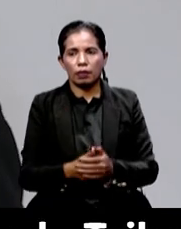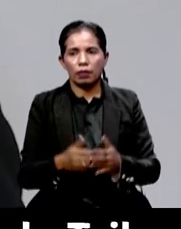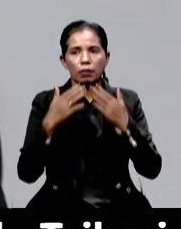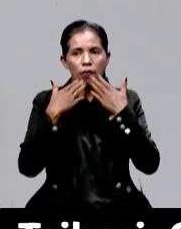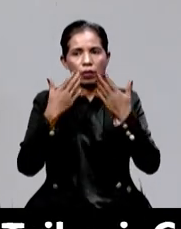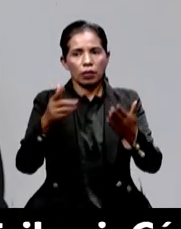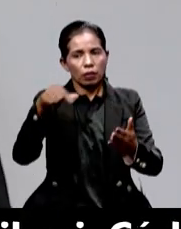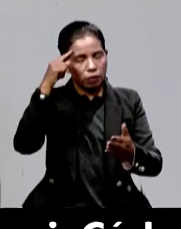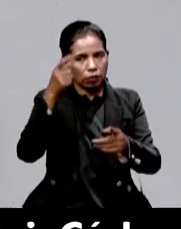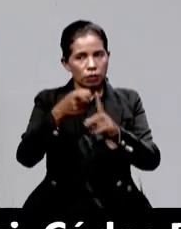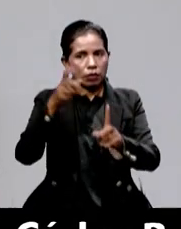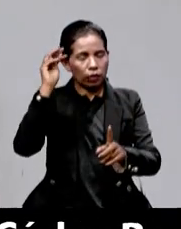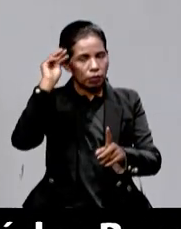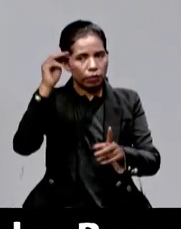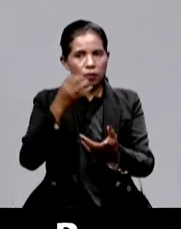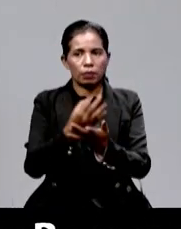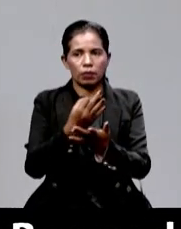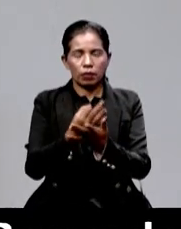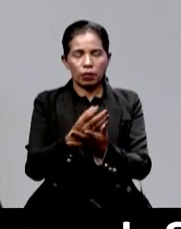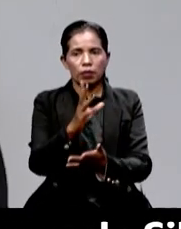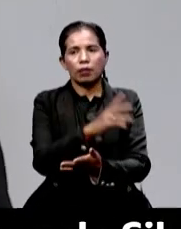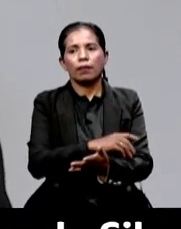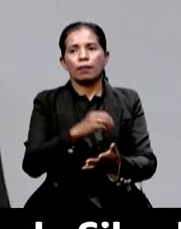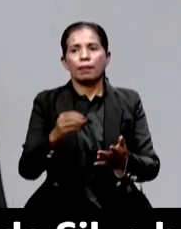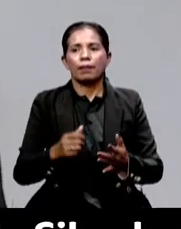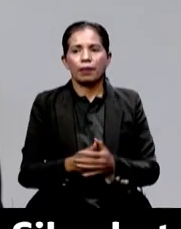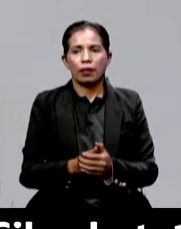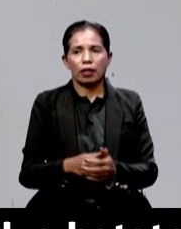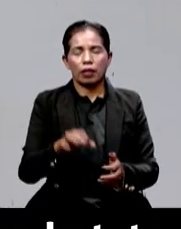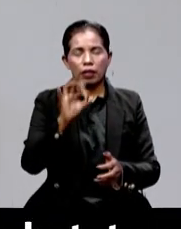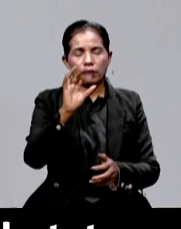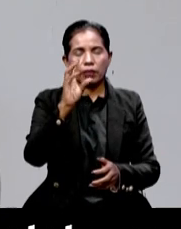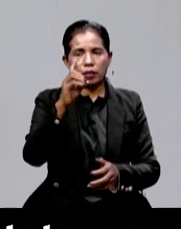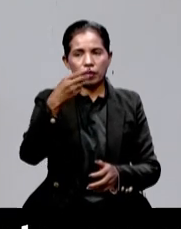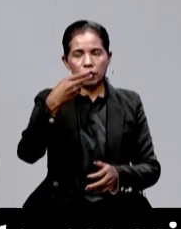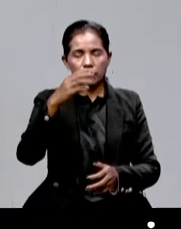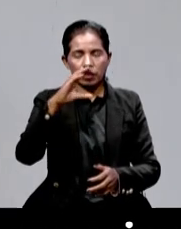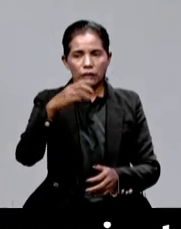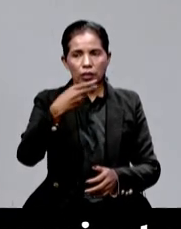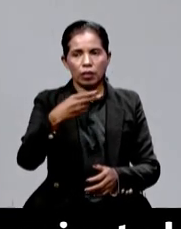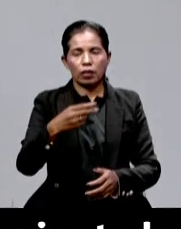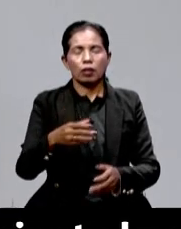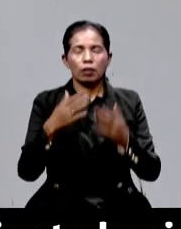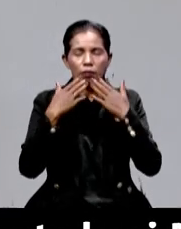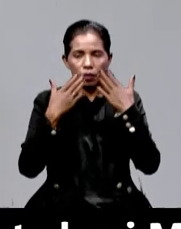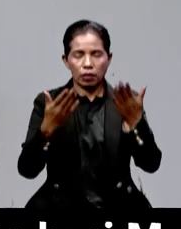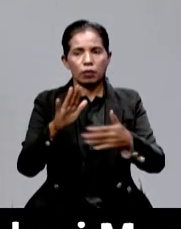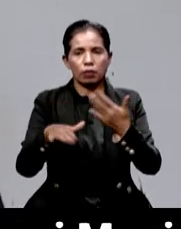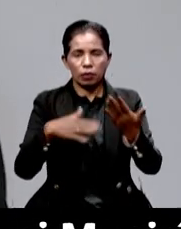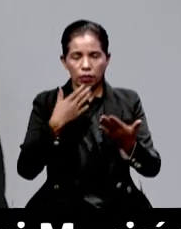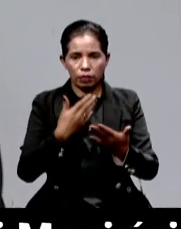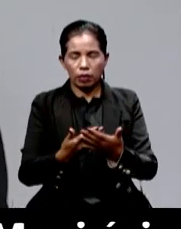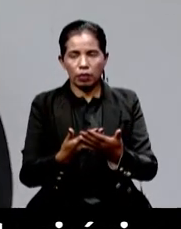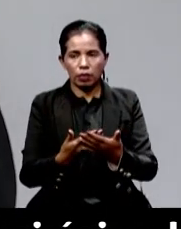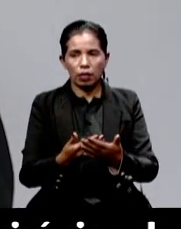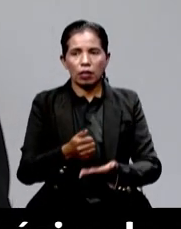governo tamba lihu si Ministério Finanças no FTCH no ba agradecemos ba parte Sira nebe